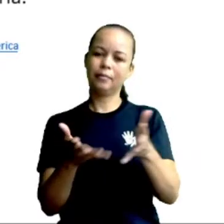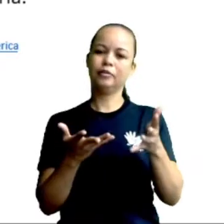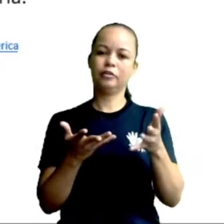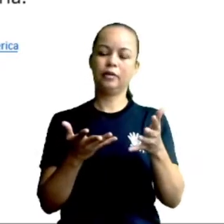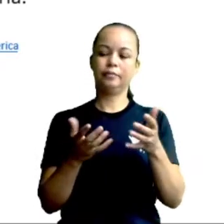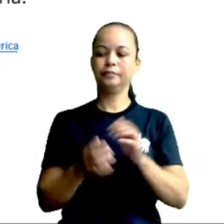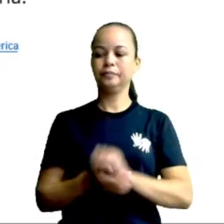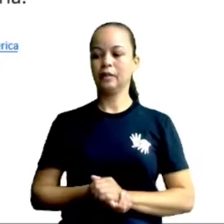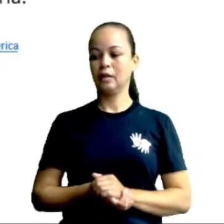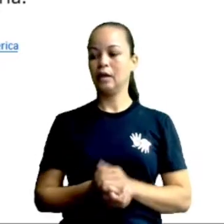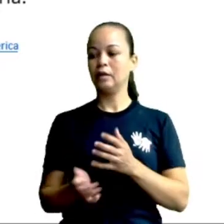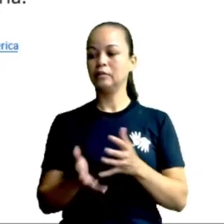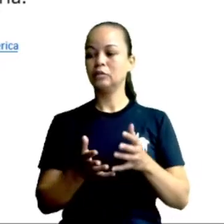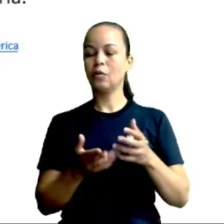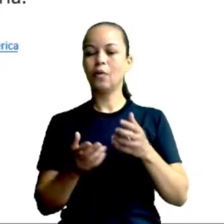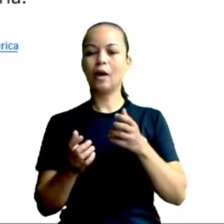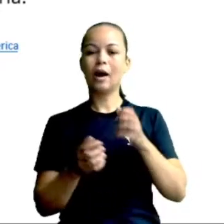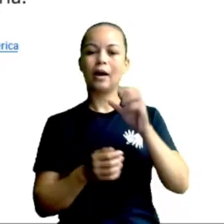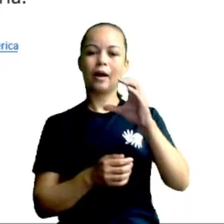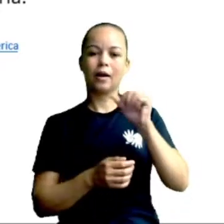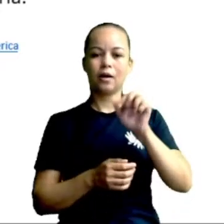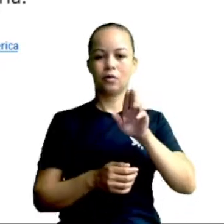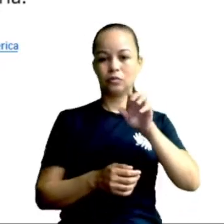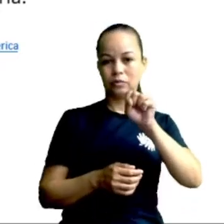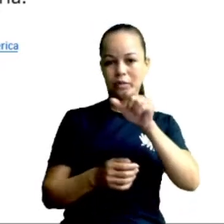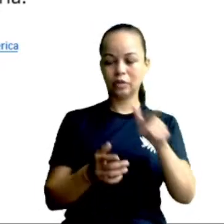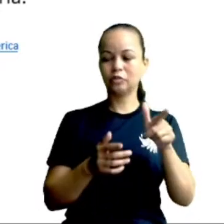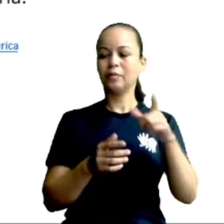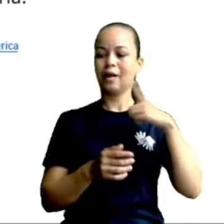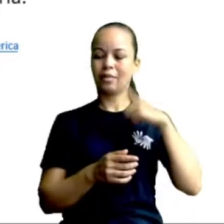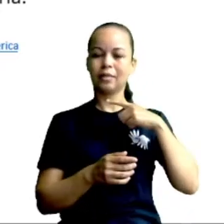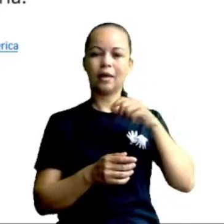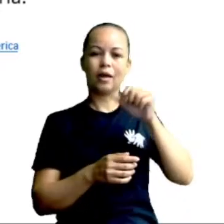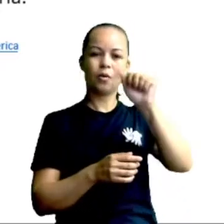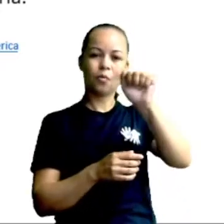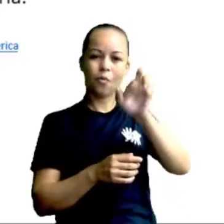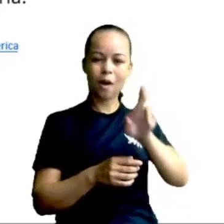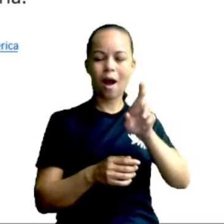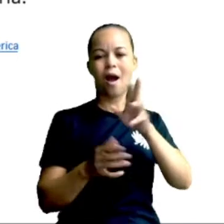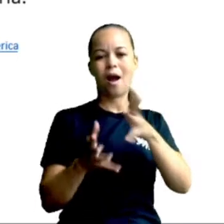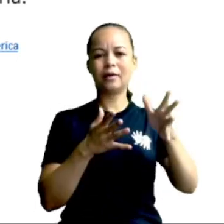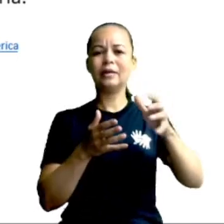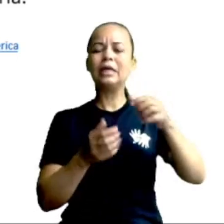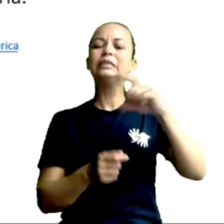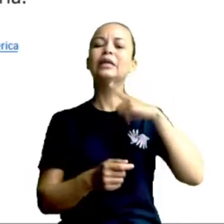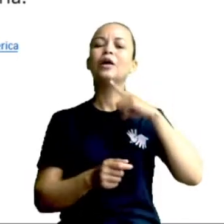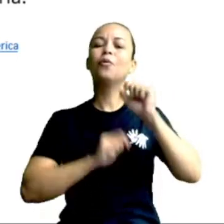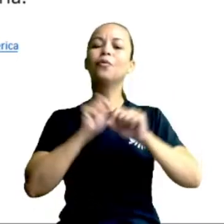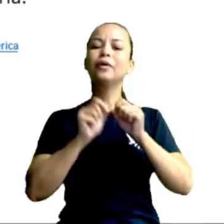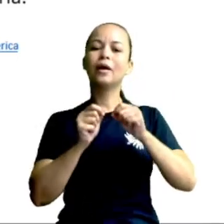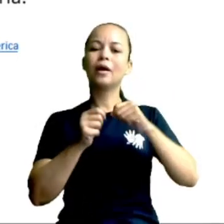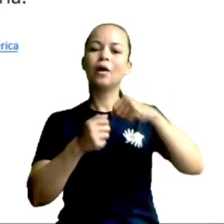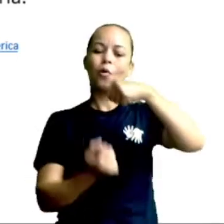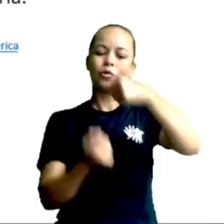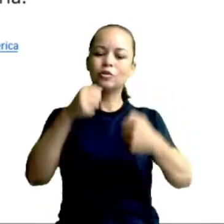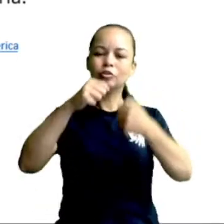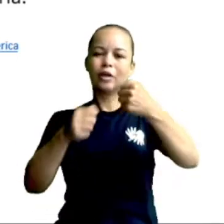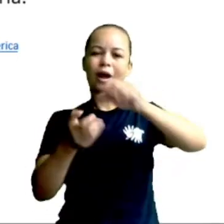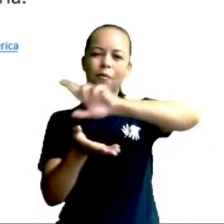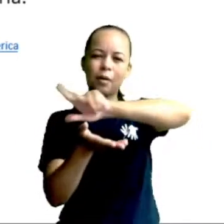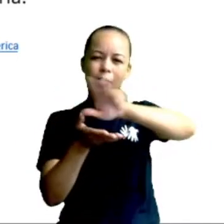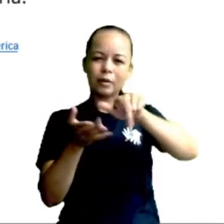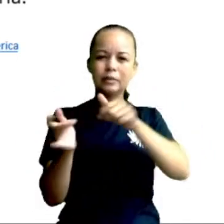né? Quais são as causas para ter uma poluição do ar? Nós temos a questão dos veículos motorizados, né, que liberam gases